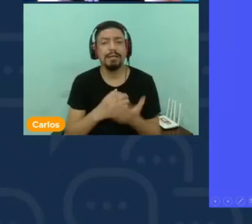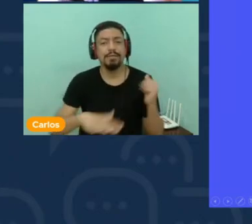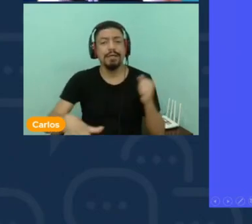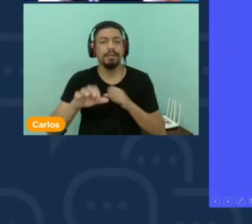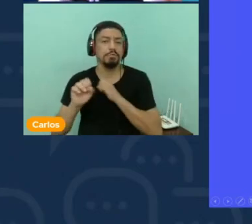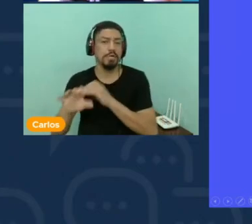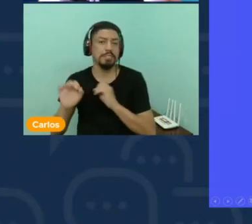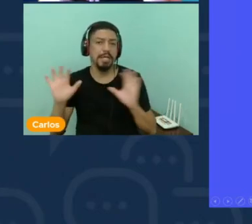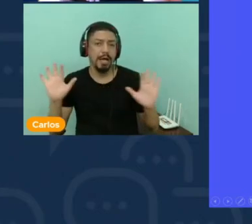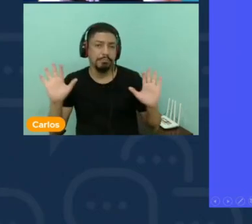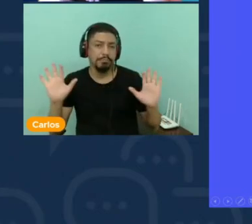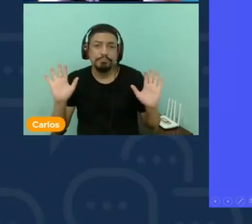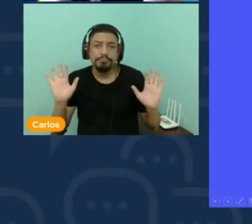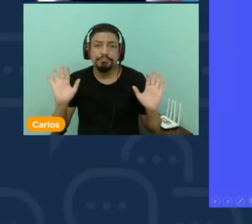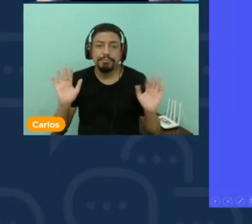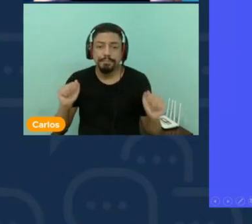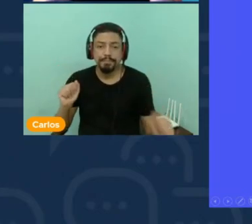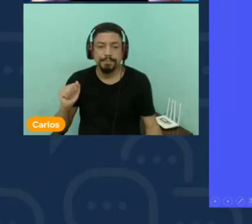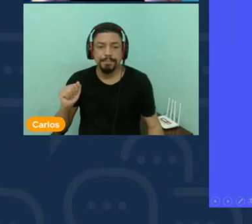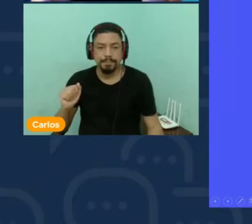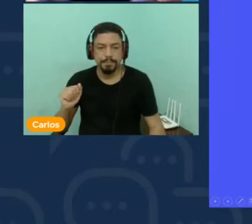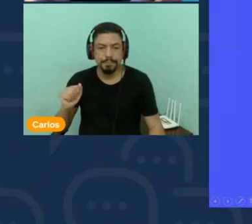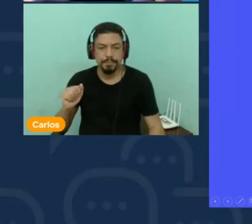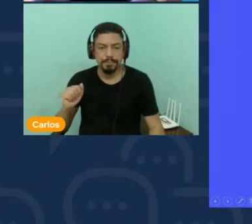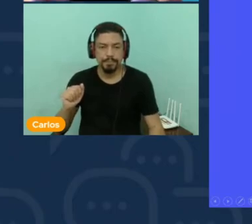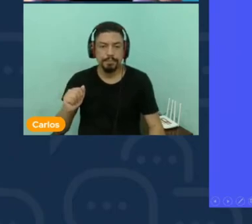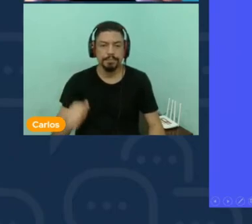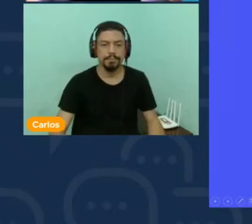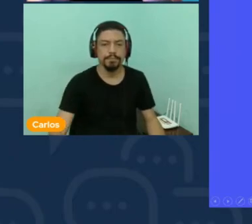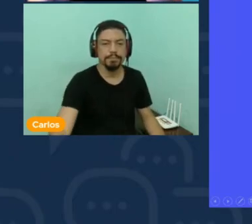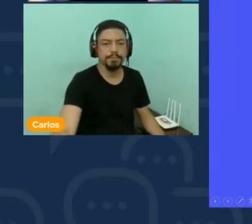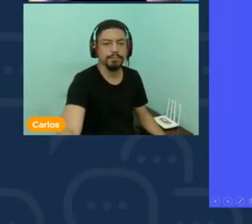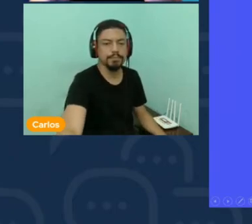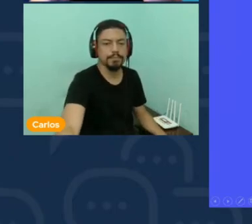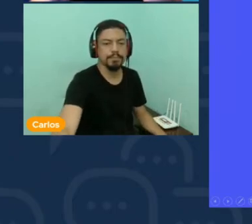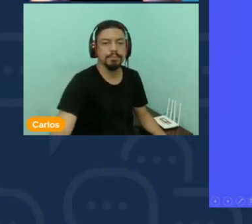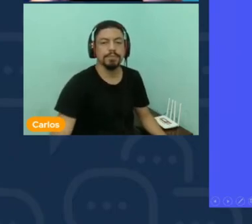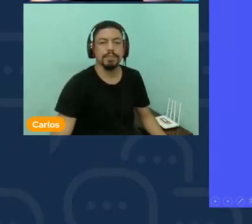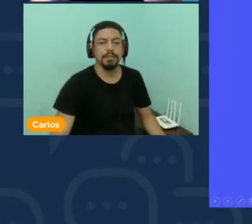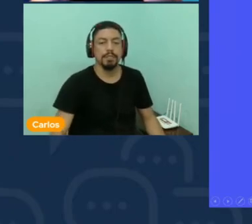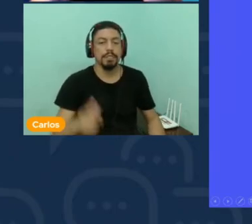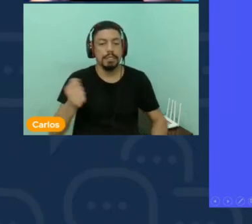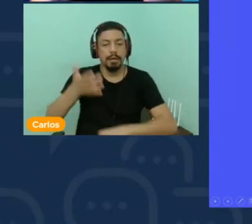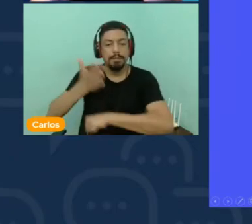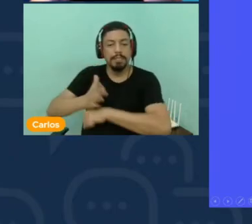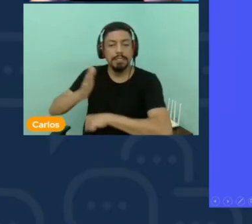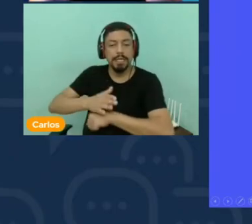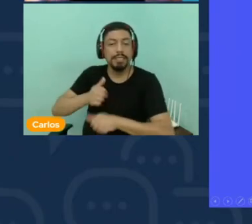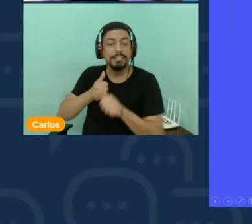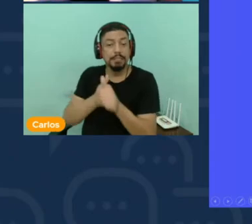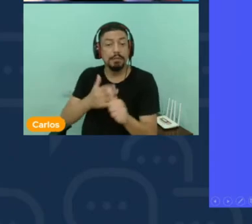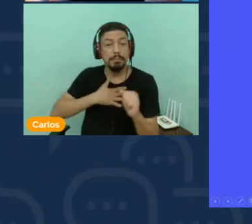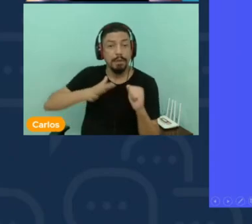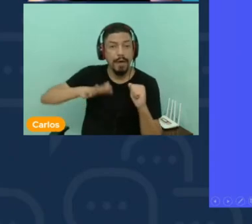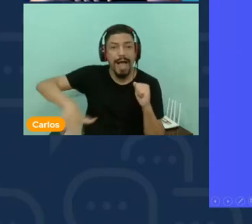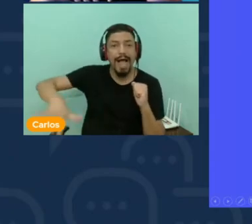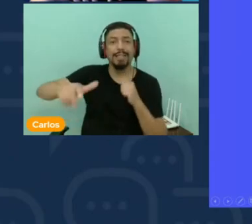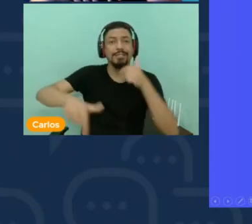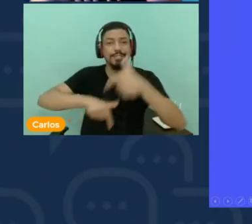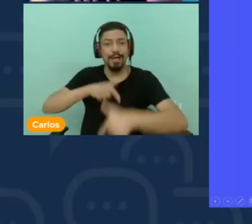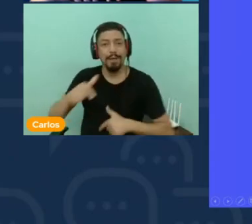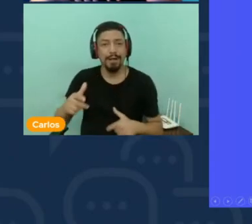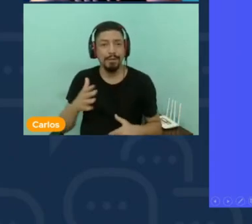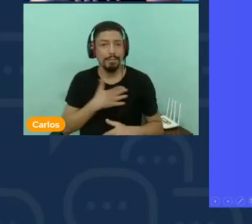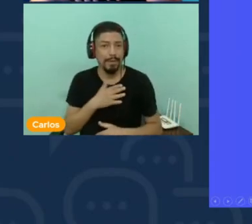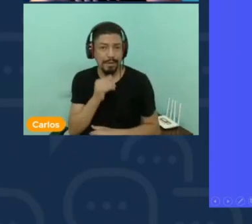por exemplo. Então, eu posso criar e treinar de acordo com o meu segmento, de acordo com o meu